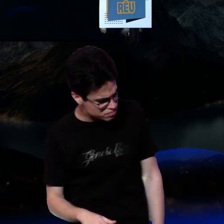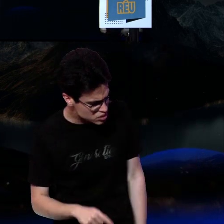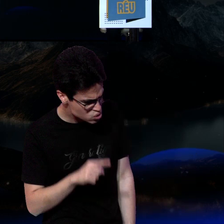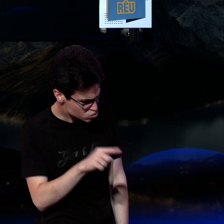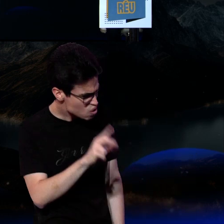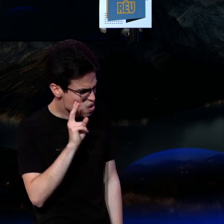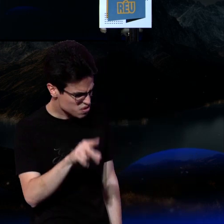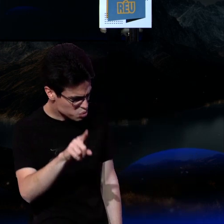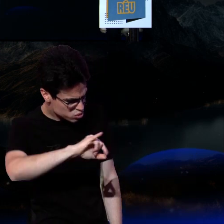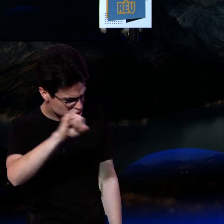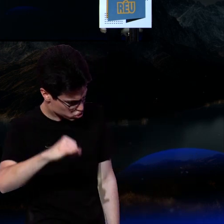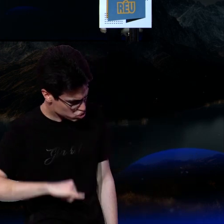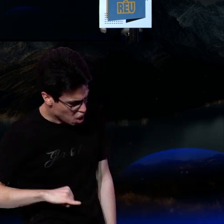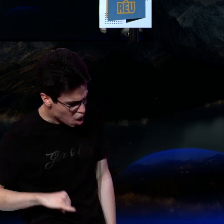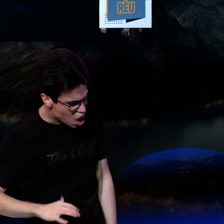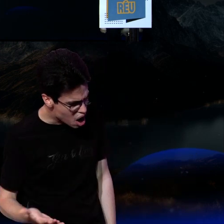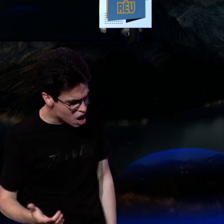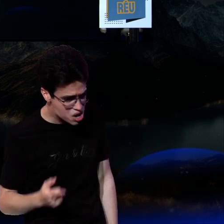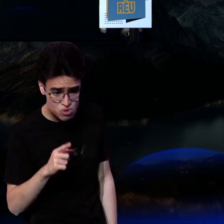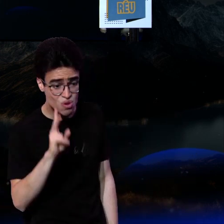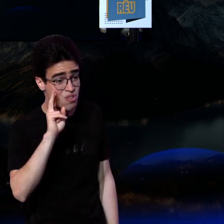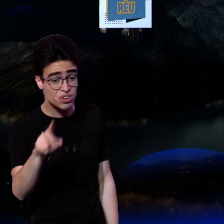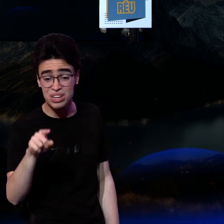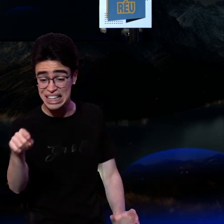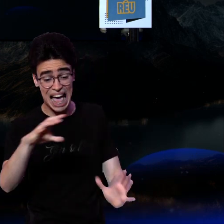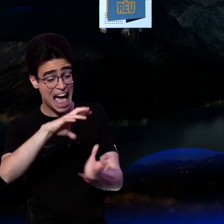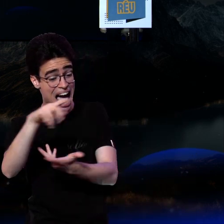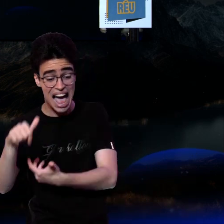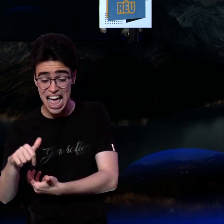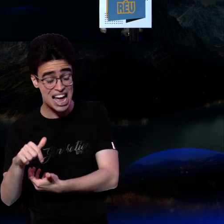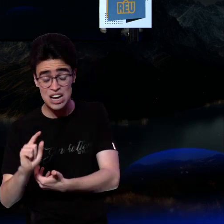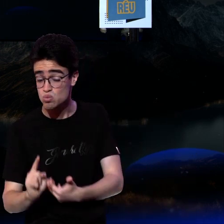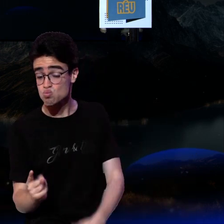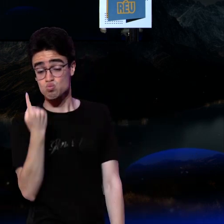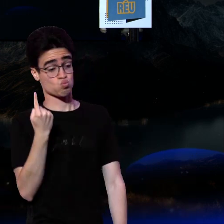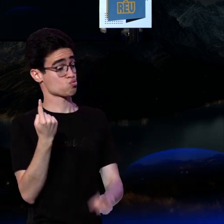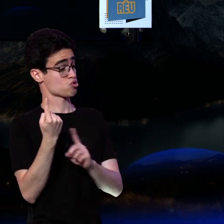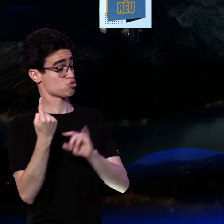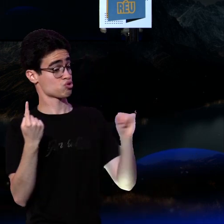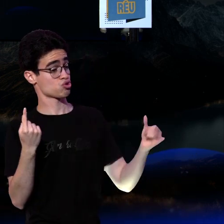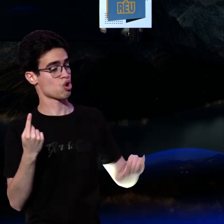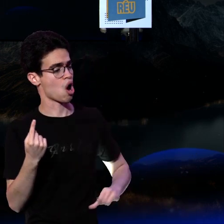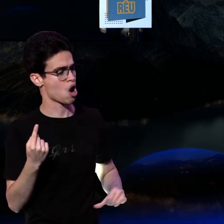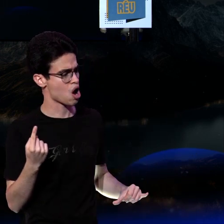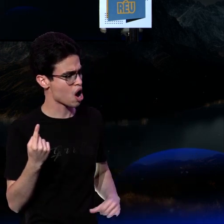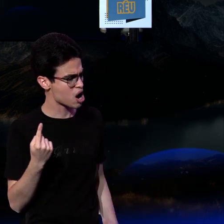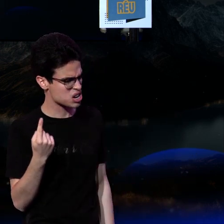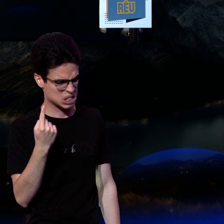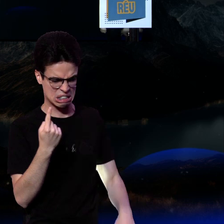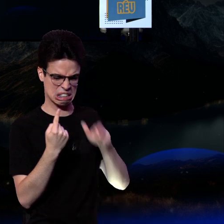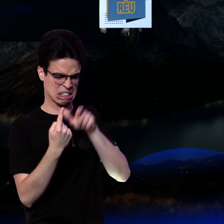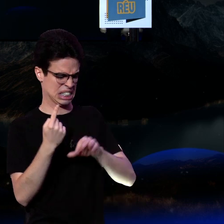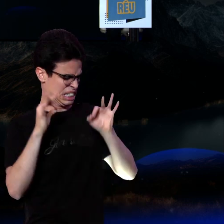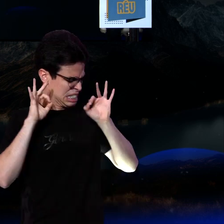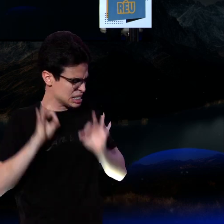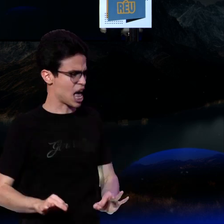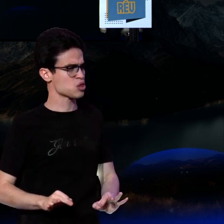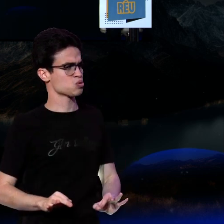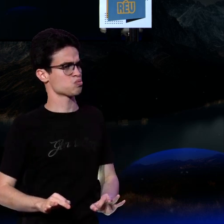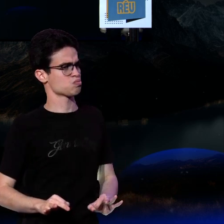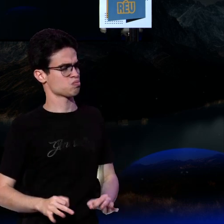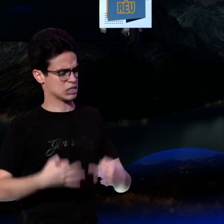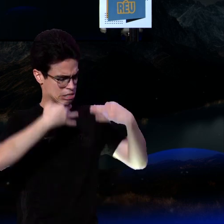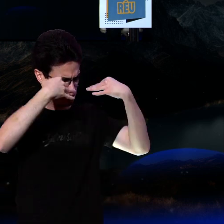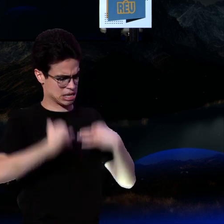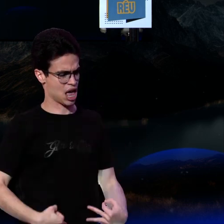reparou no meu servo Jó? Não há ninguém na terra como ele. Olha o elogio de Deus. Um homem íntegro e justo,